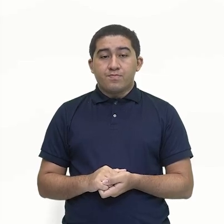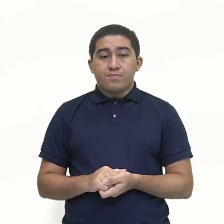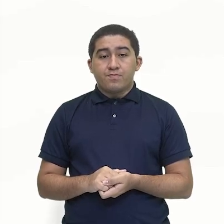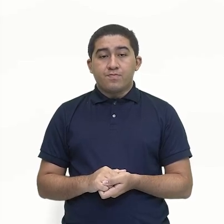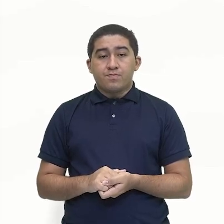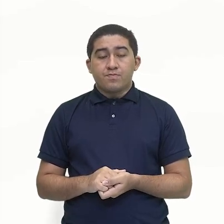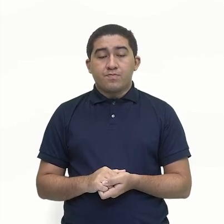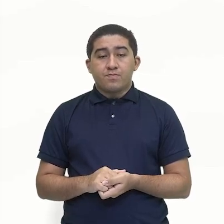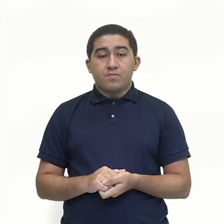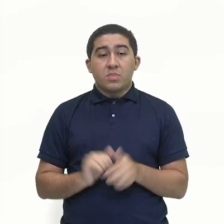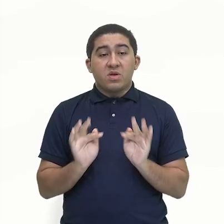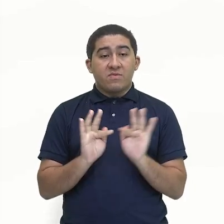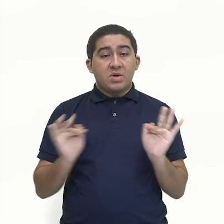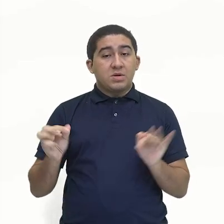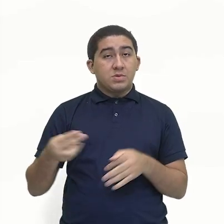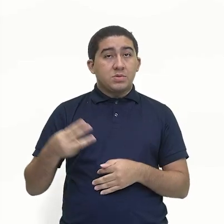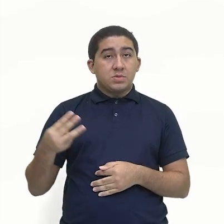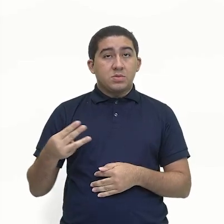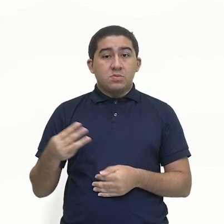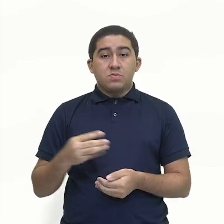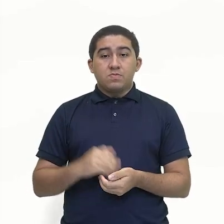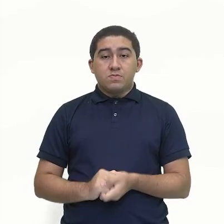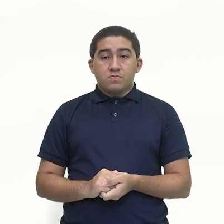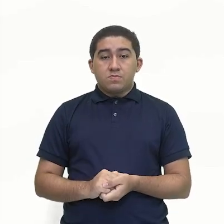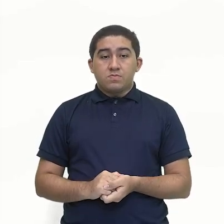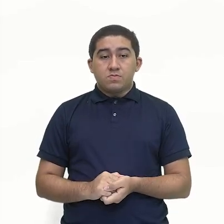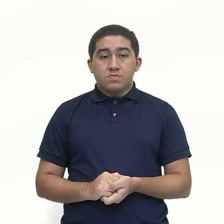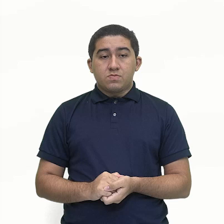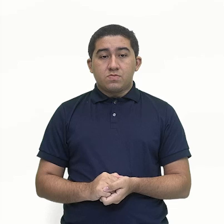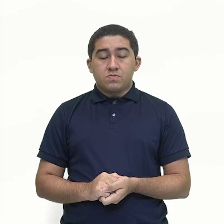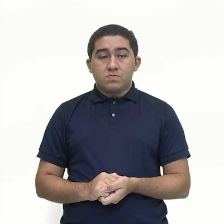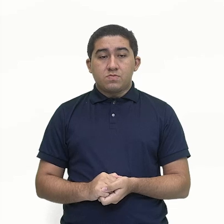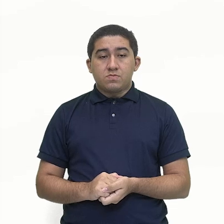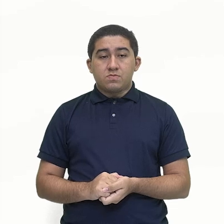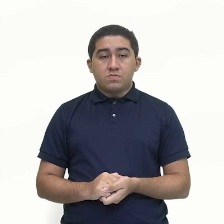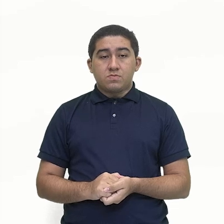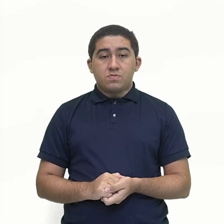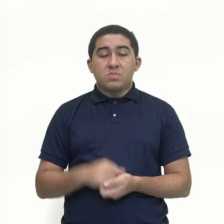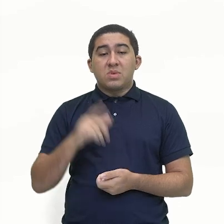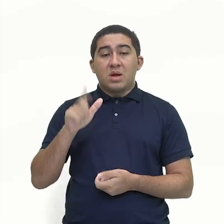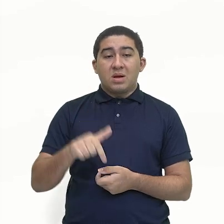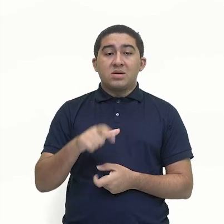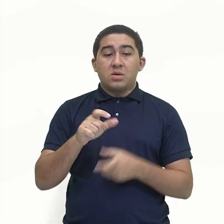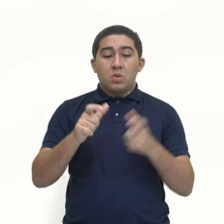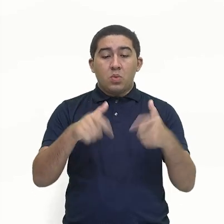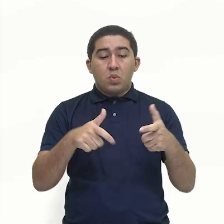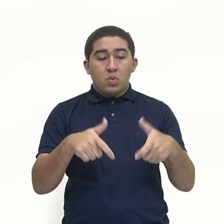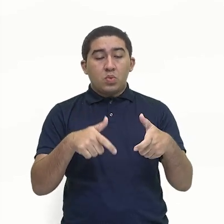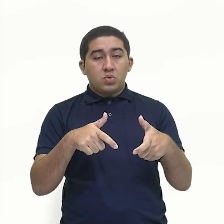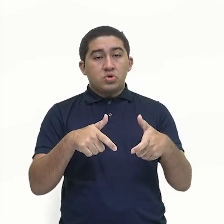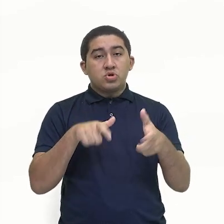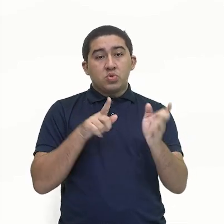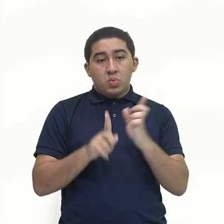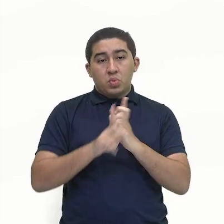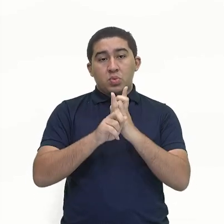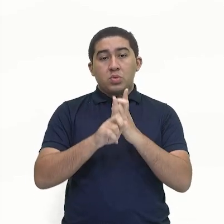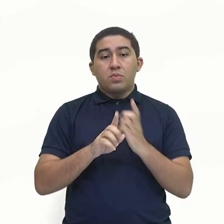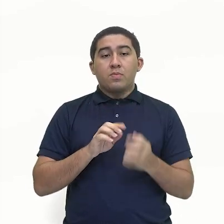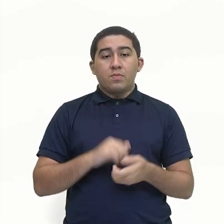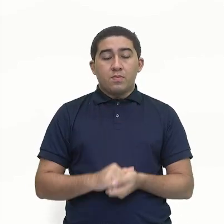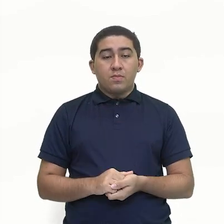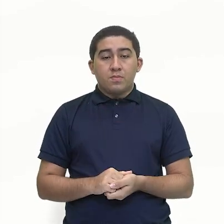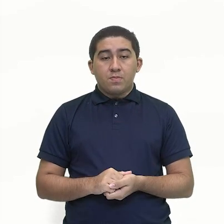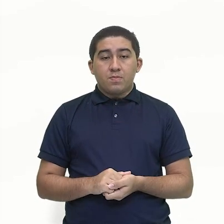reliable because it lacks peer review. Esta fonte, source, fonte,